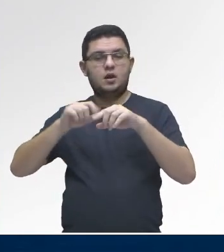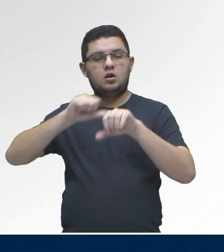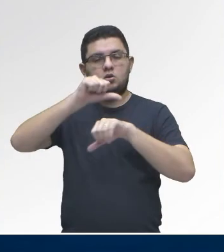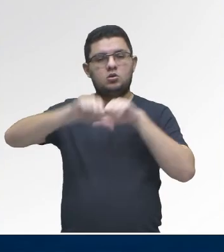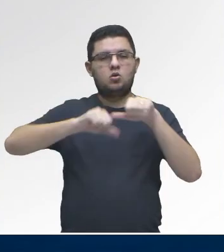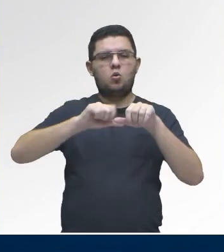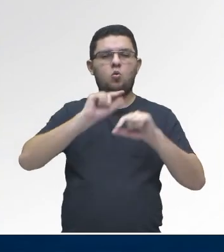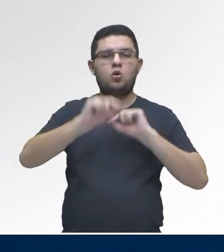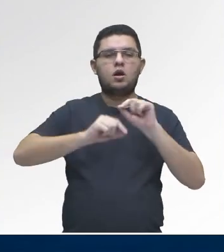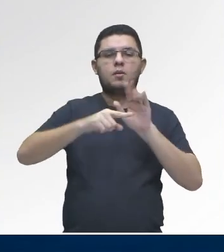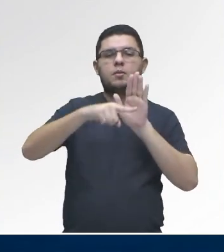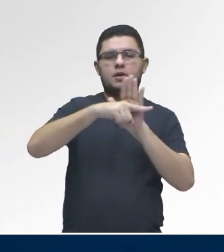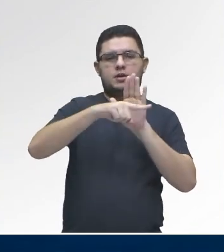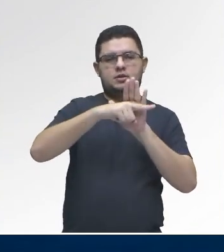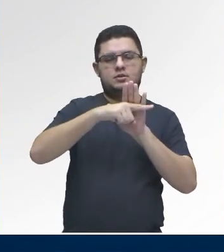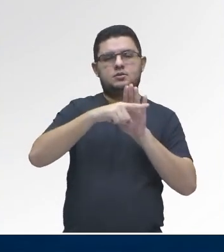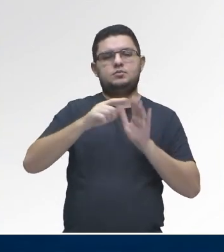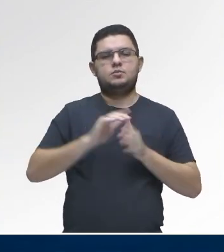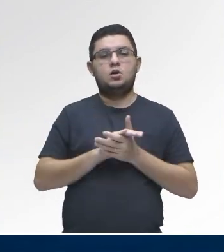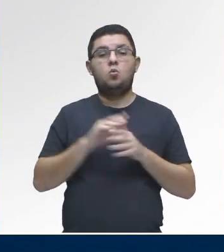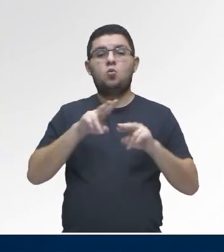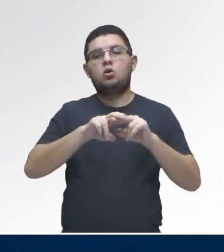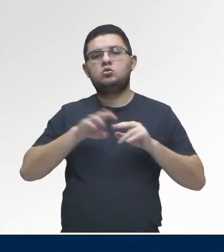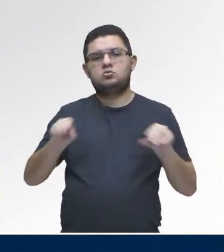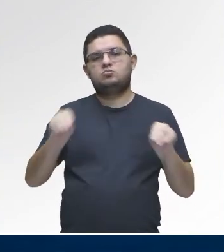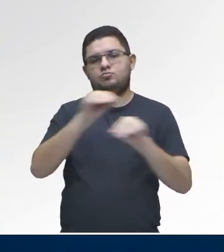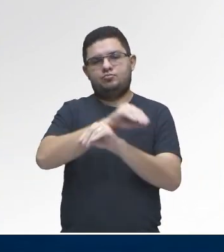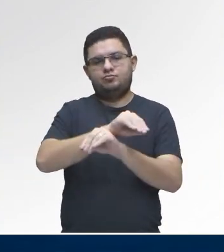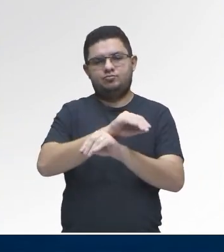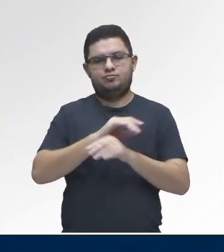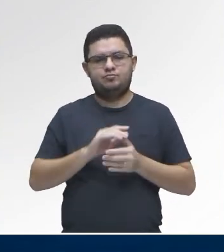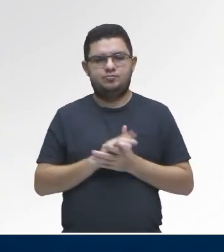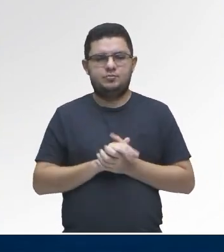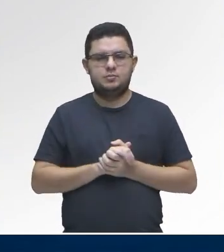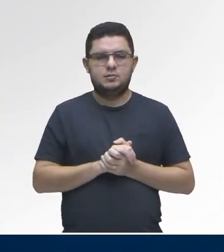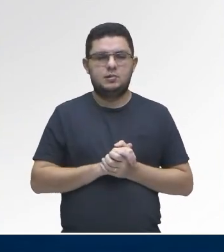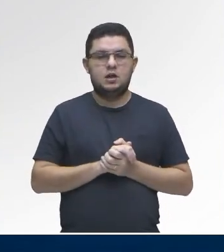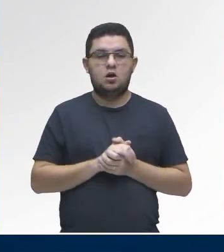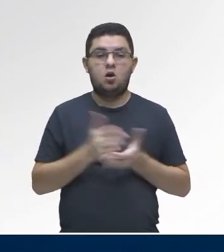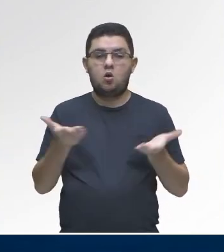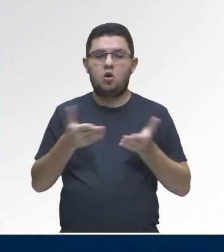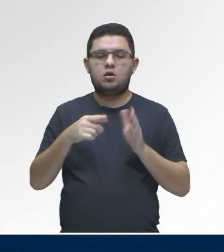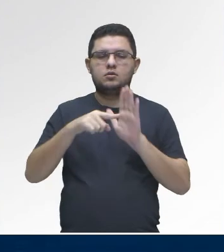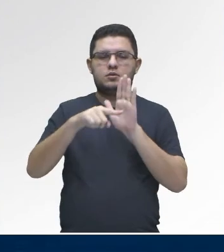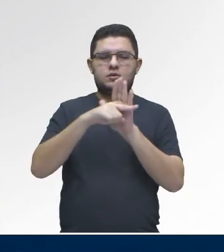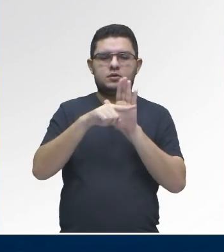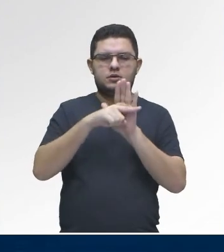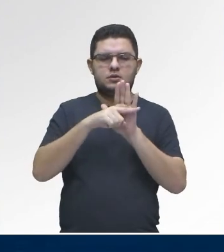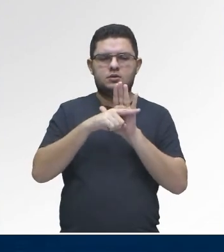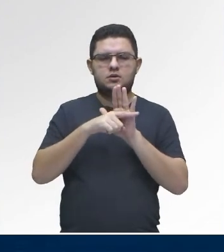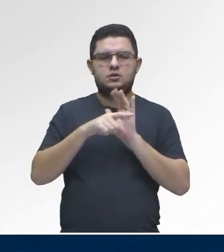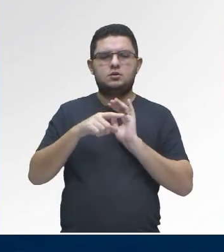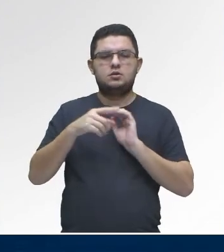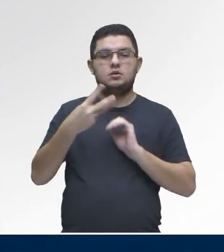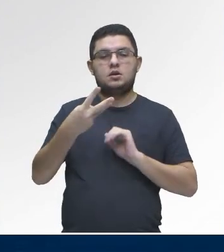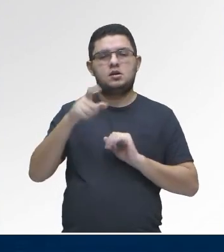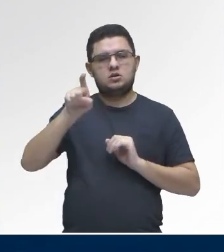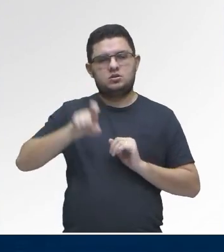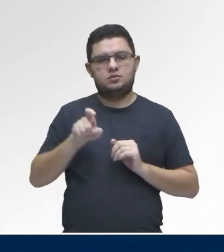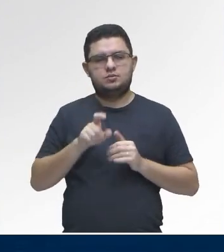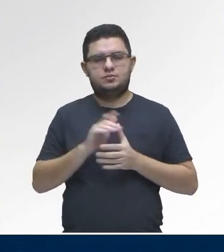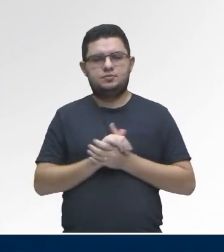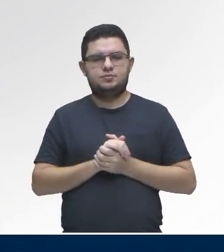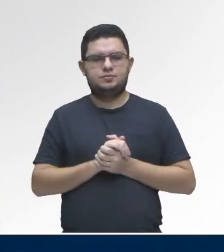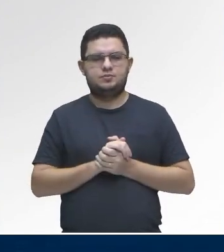ficar negativo. Então, vamos mudar o sinal dele aqui, ó. Ele não é positivo, ele